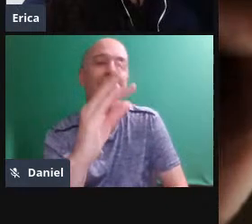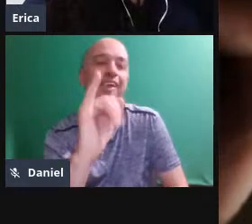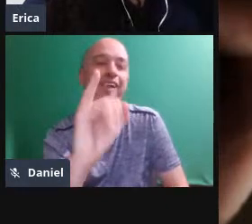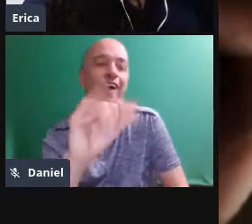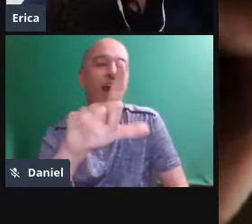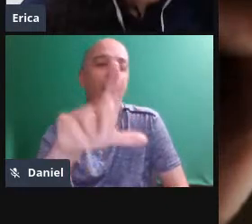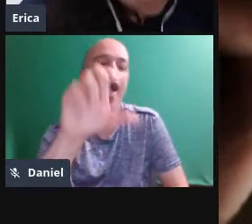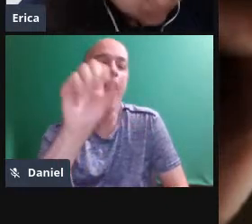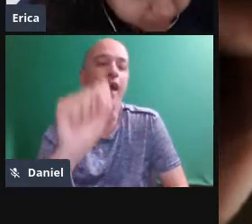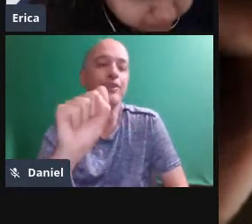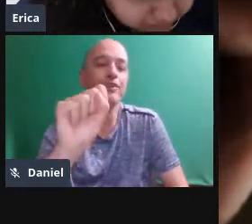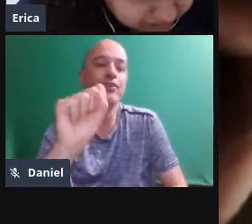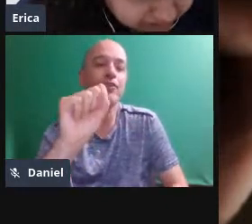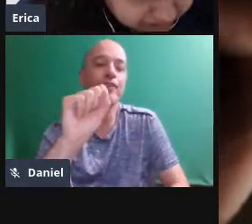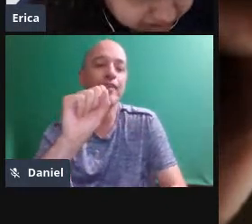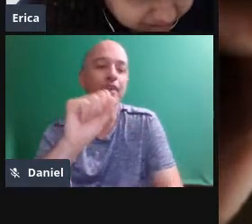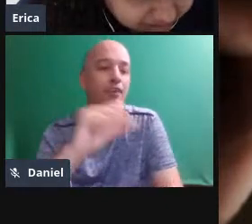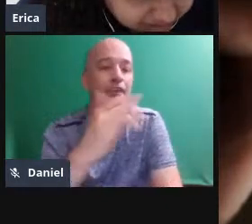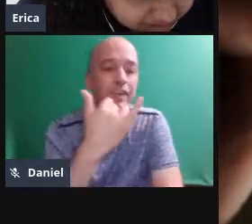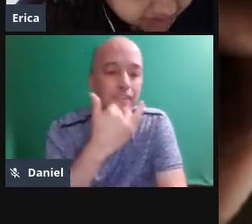No Rio, por exemplo.